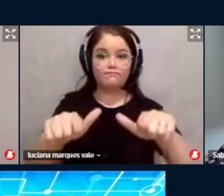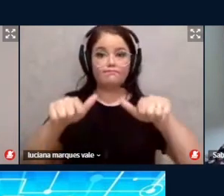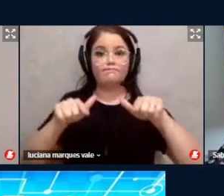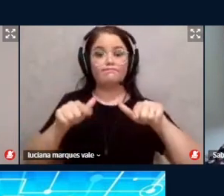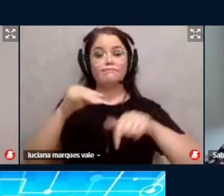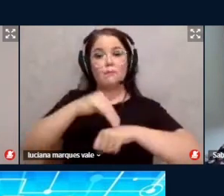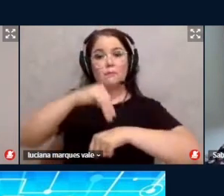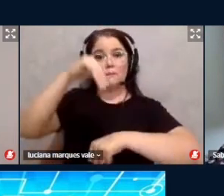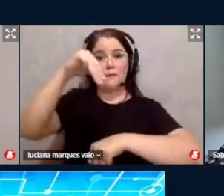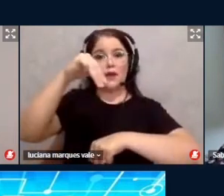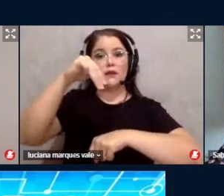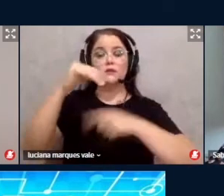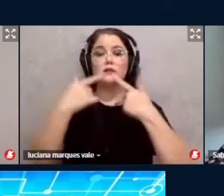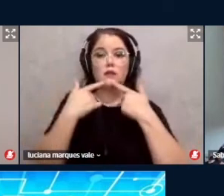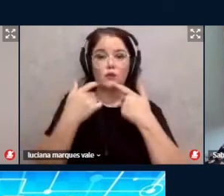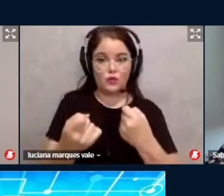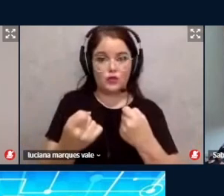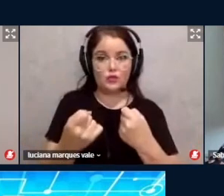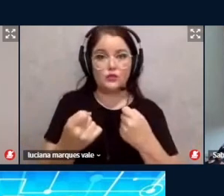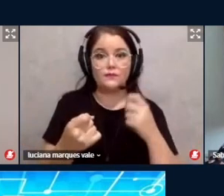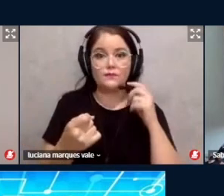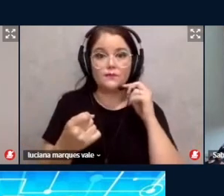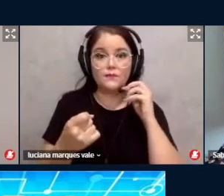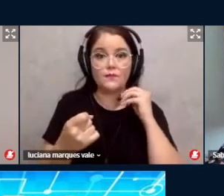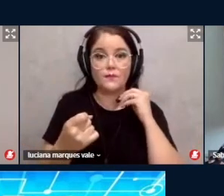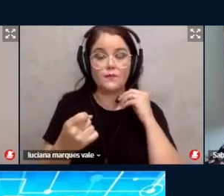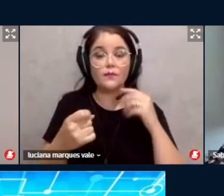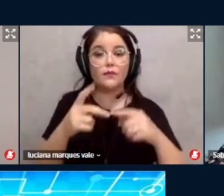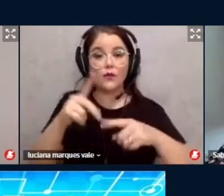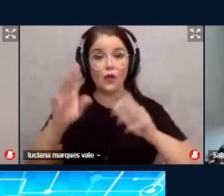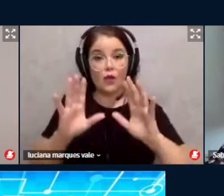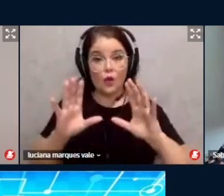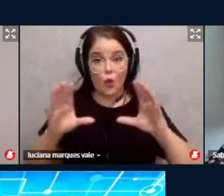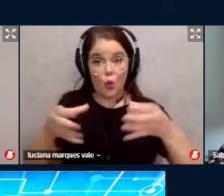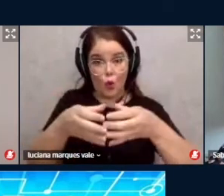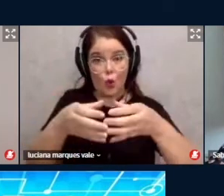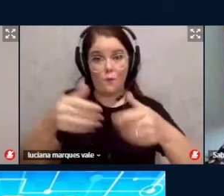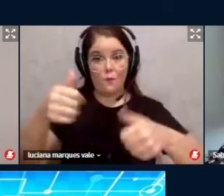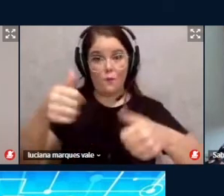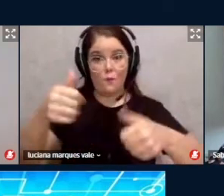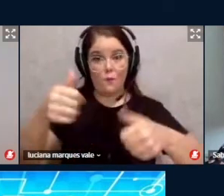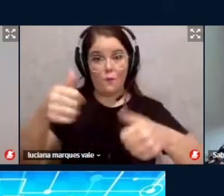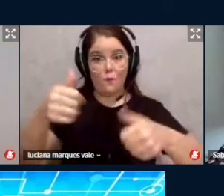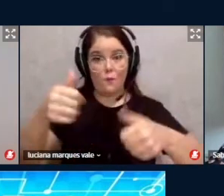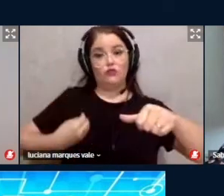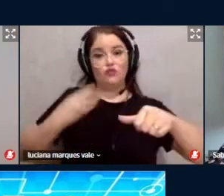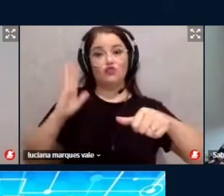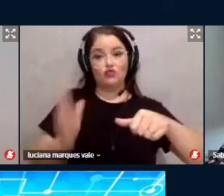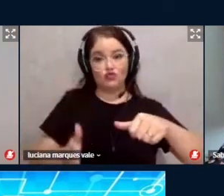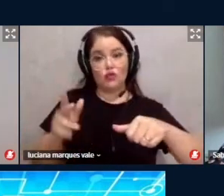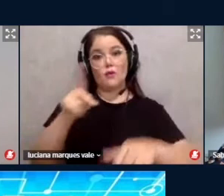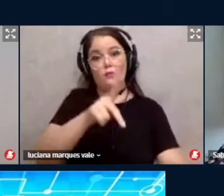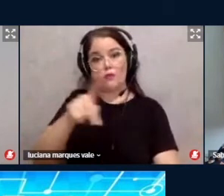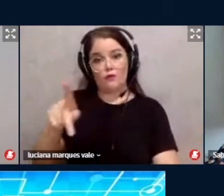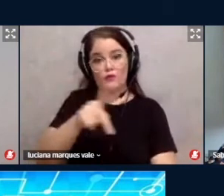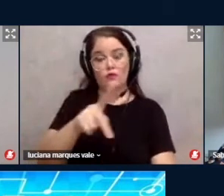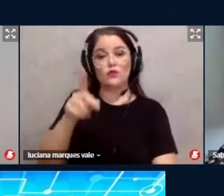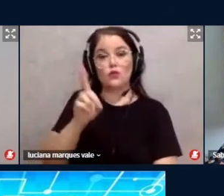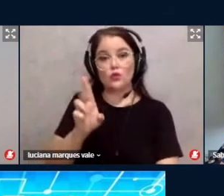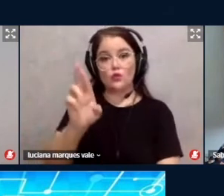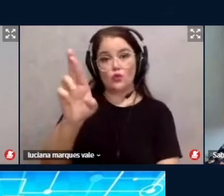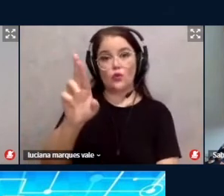de mestre em Linguística. A comissão examinadora está composta pelas professoras